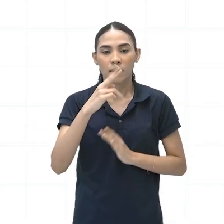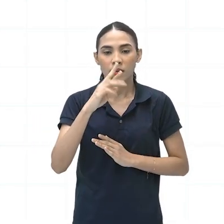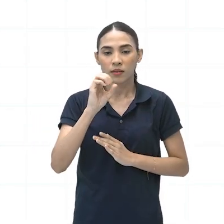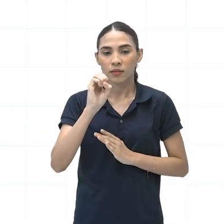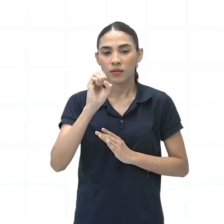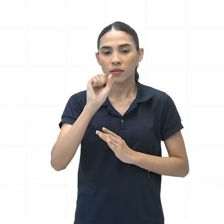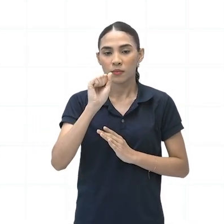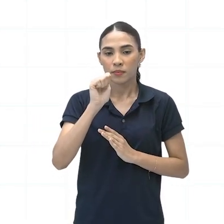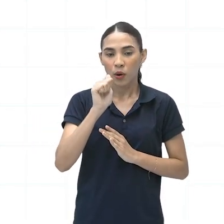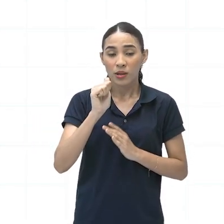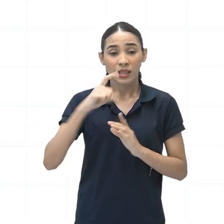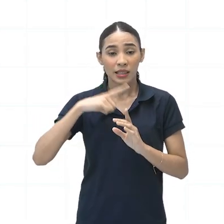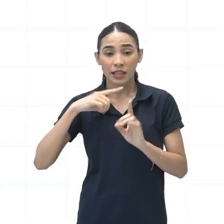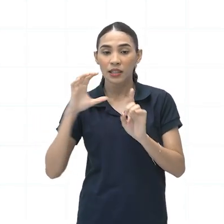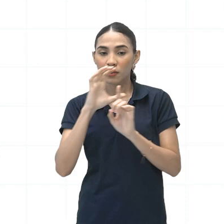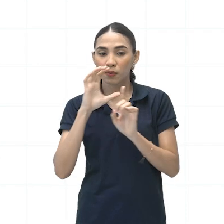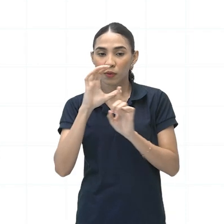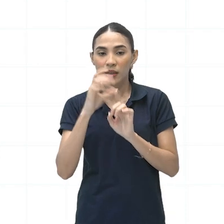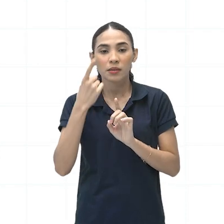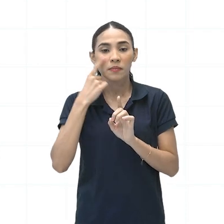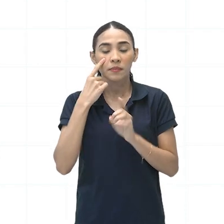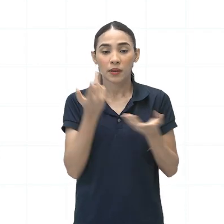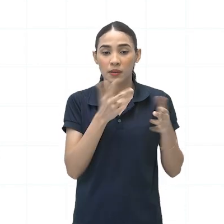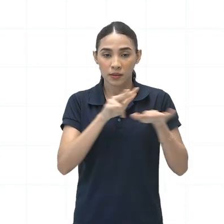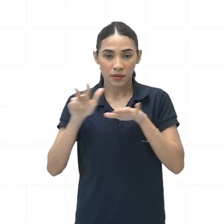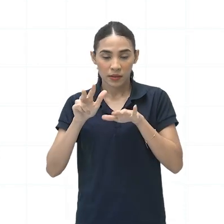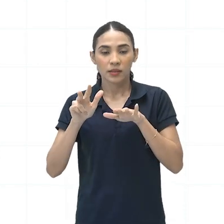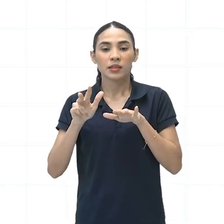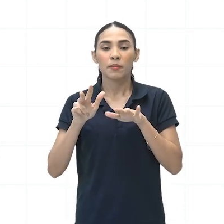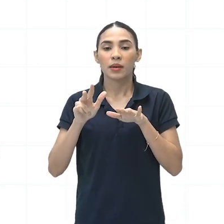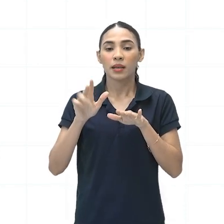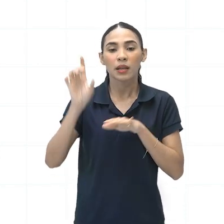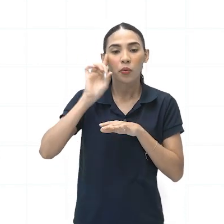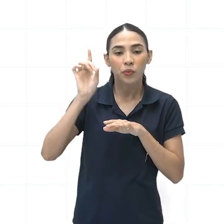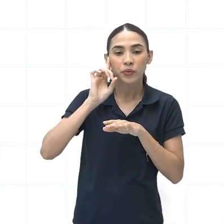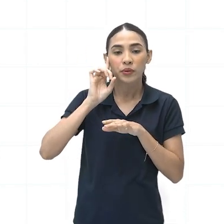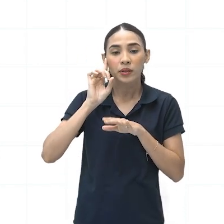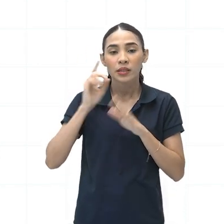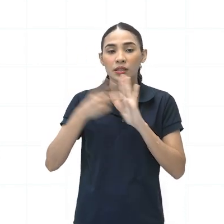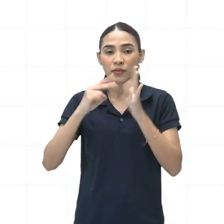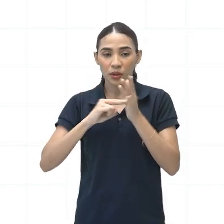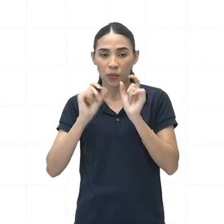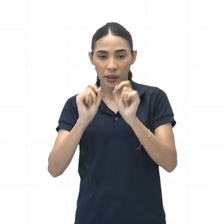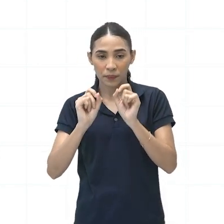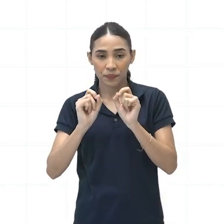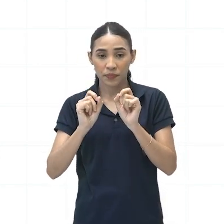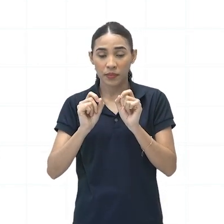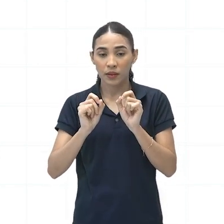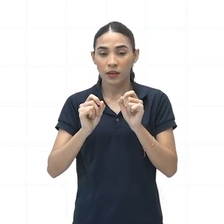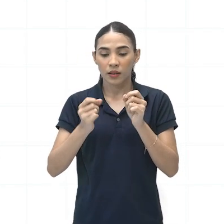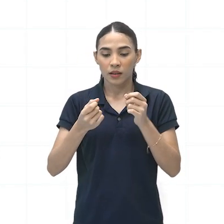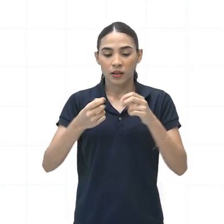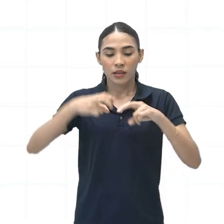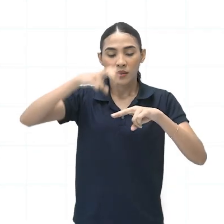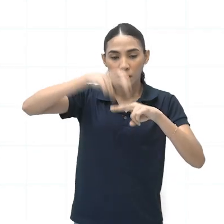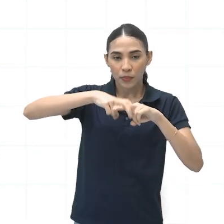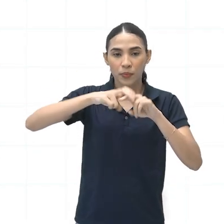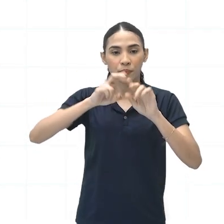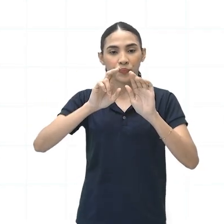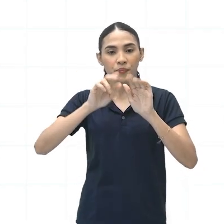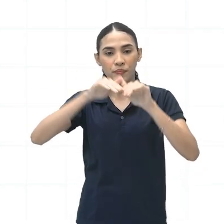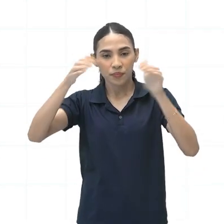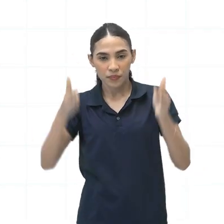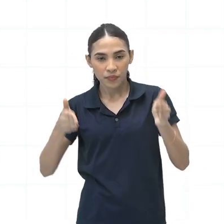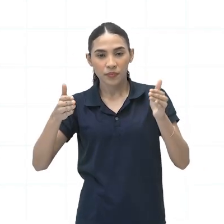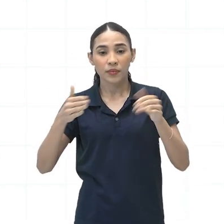são provocadas pela observação dos sucessos cotidianos ou semanais, ou seja, sentar-se à mesa, em família,